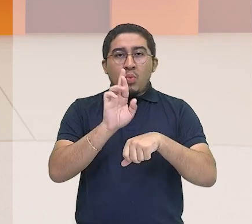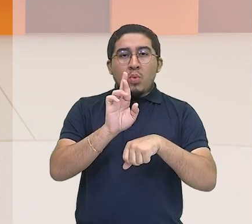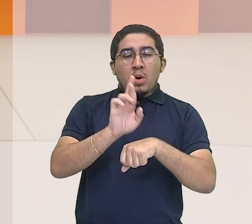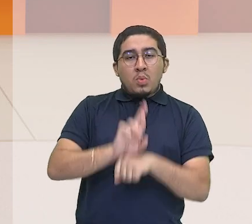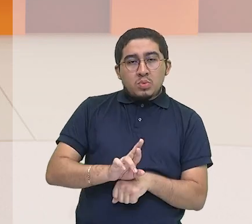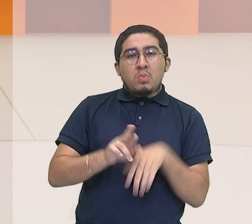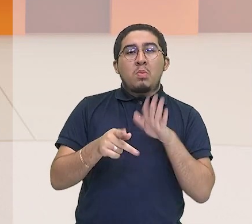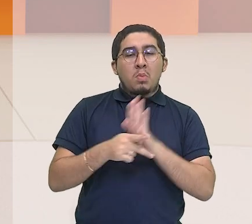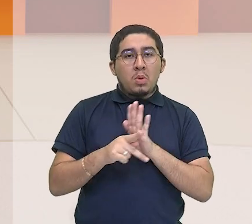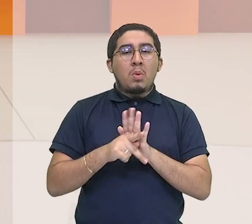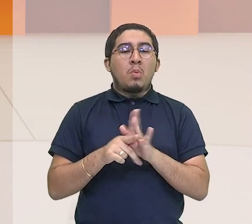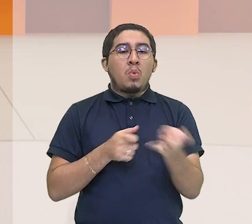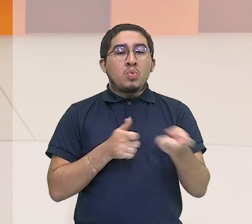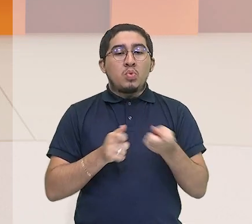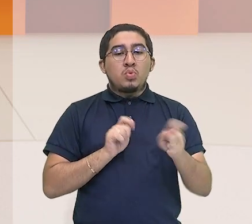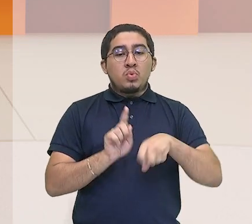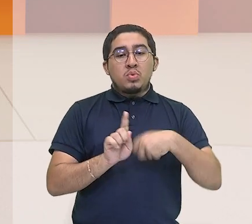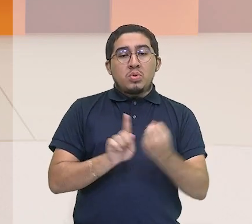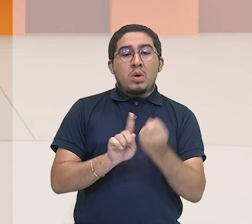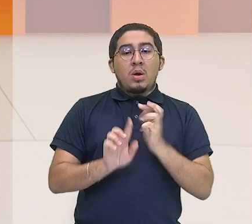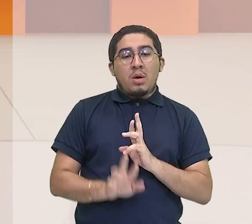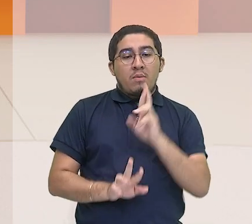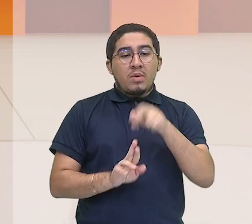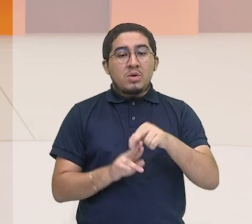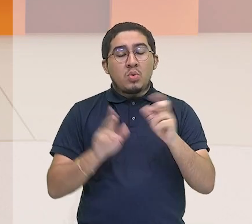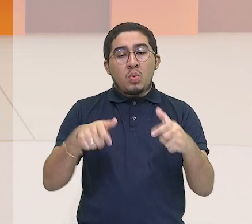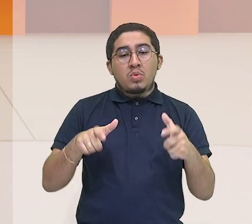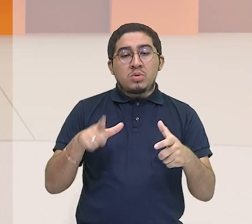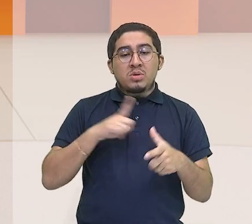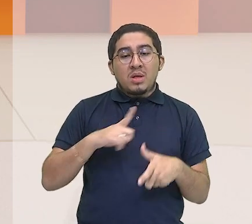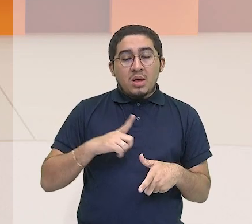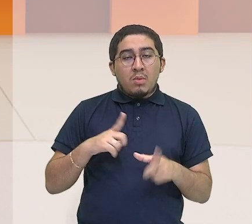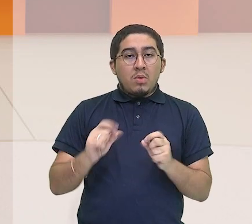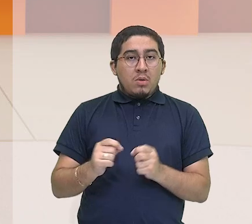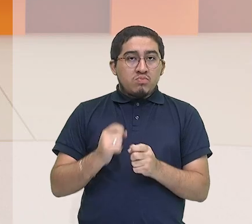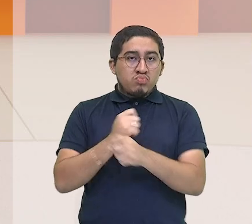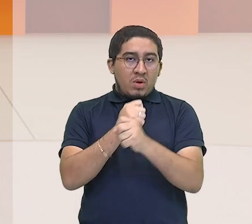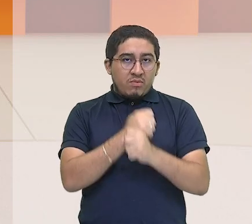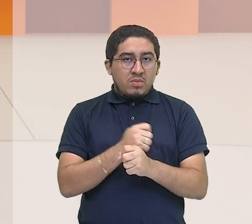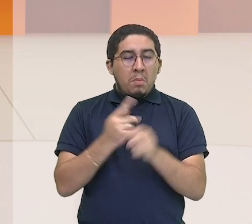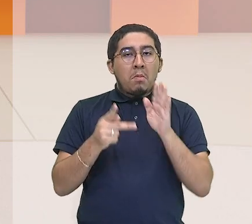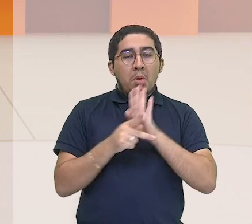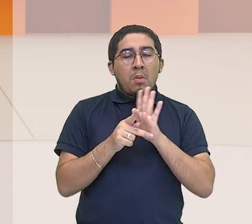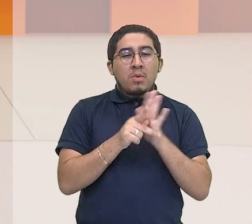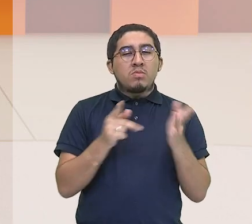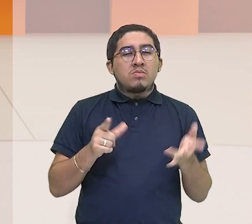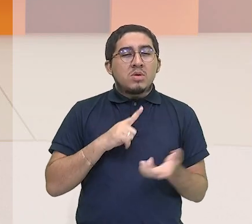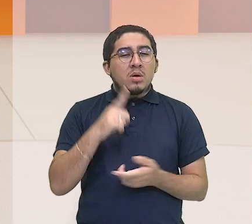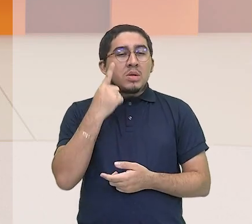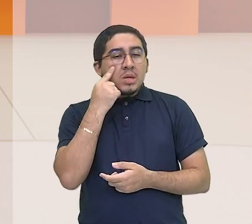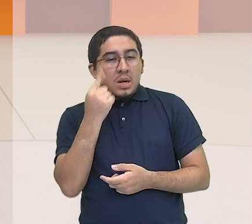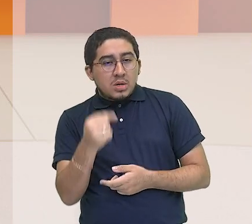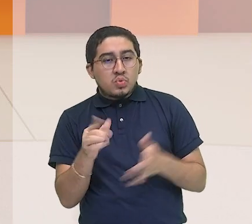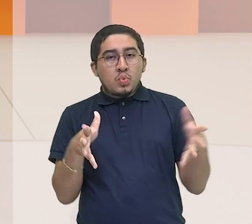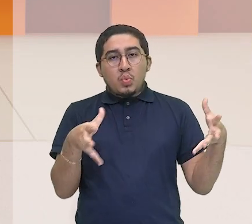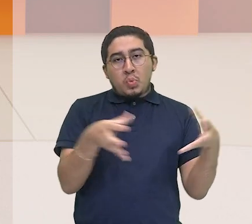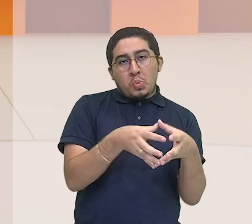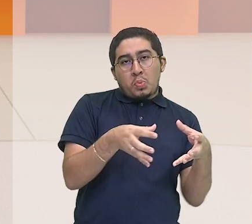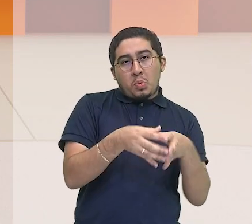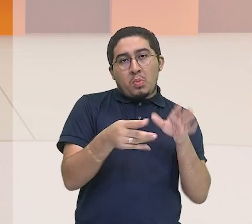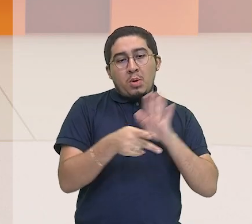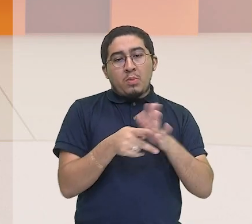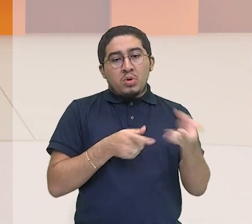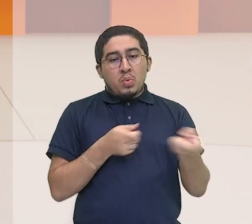controle social, eles estão relacionados à defesa de interesses de grupos específicos que detêm o